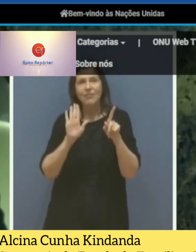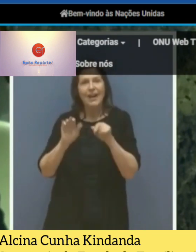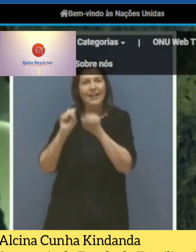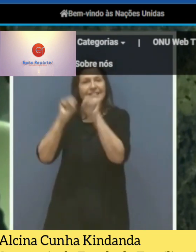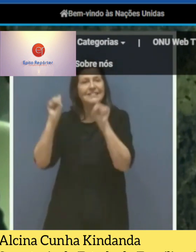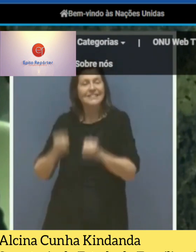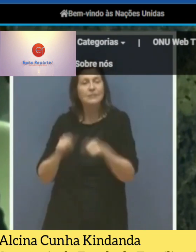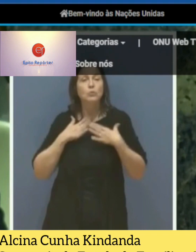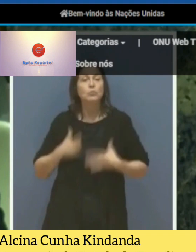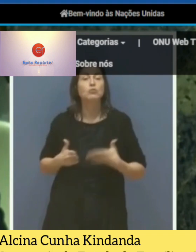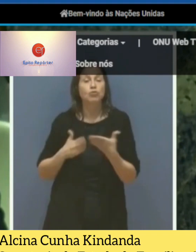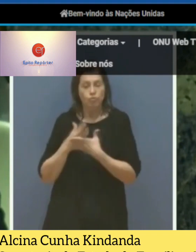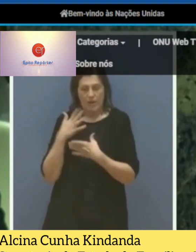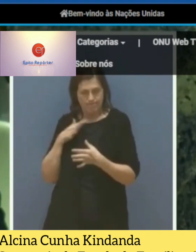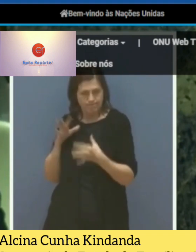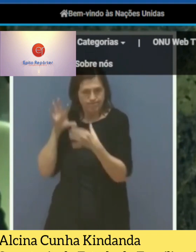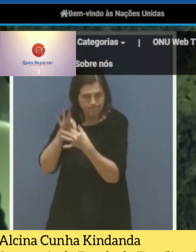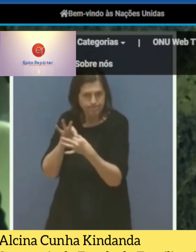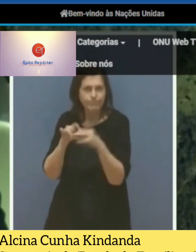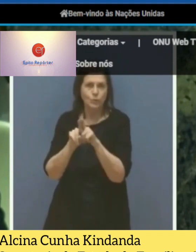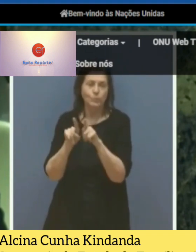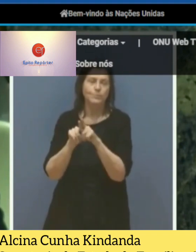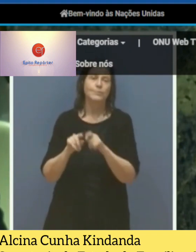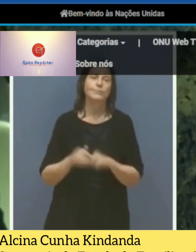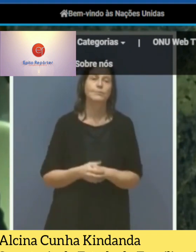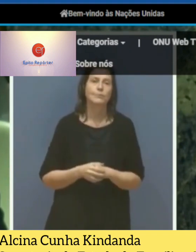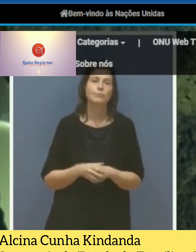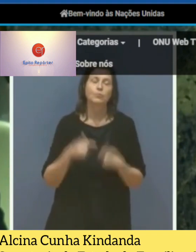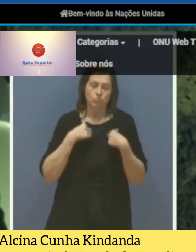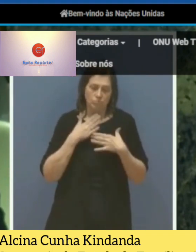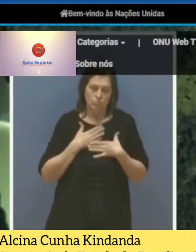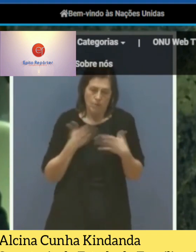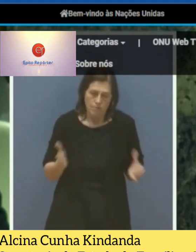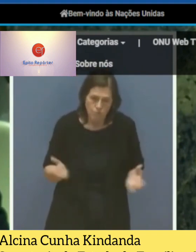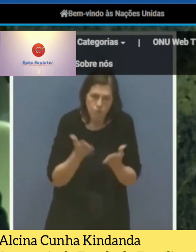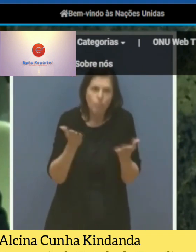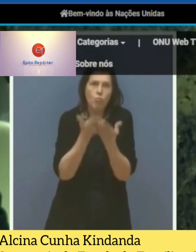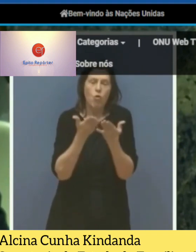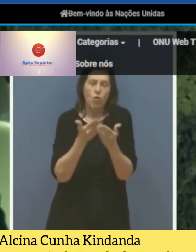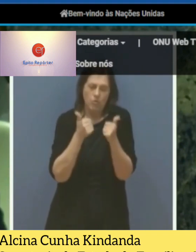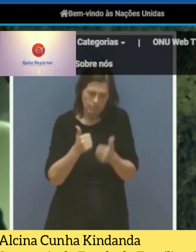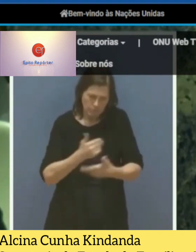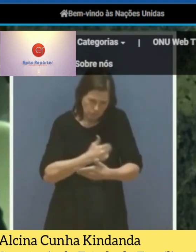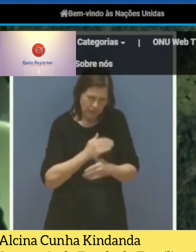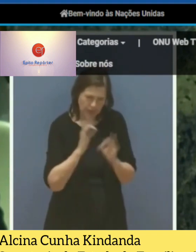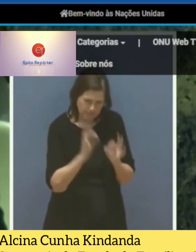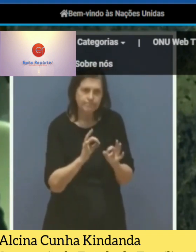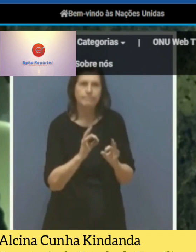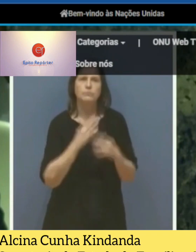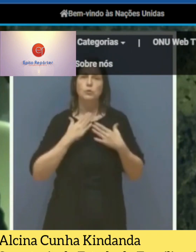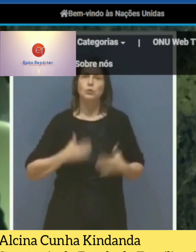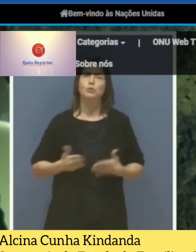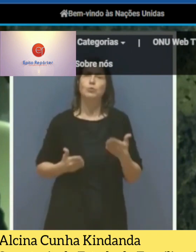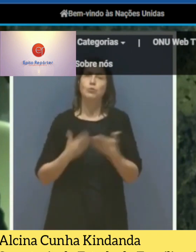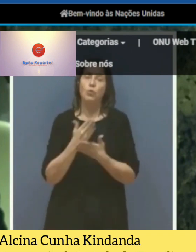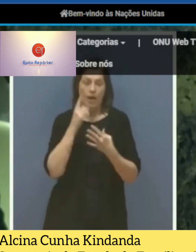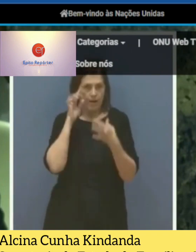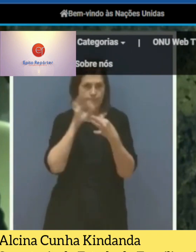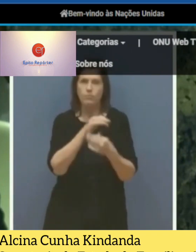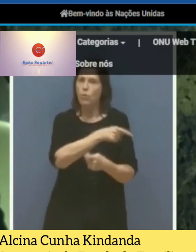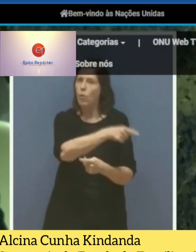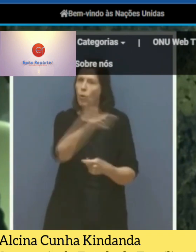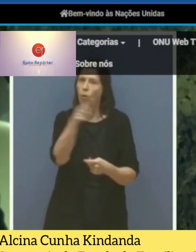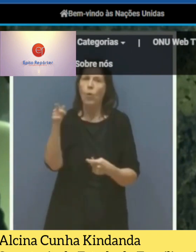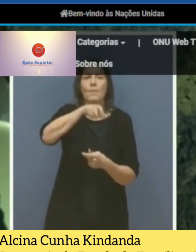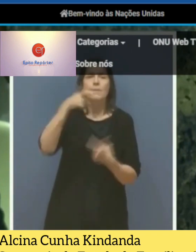reafirmar o seu compromisso do promoções e proteção dos Direitos Humanos das suas com deficiência bem como das obrigações ocorrentes do Artigo